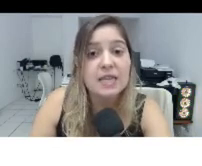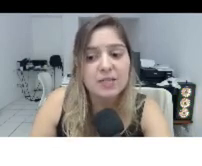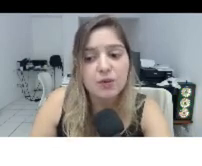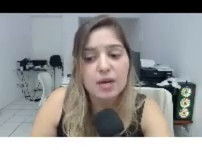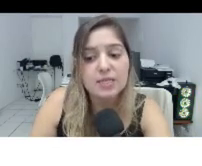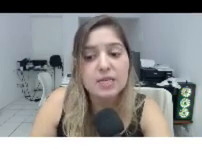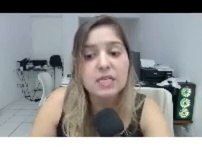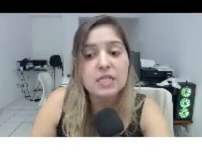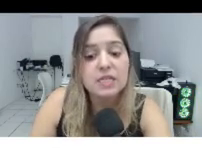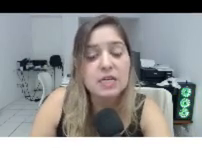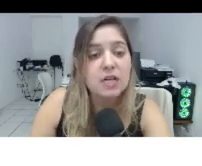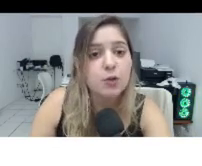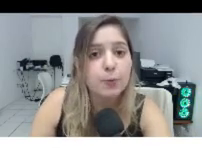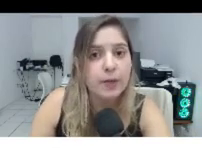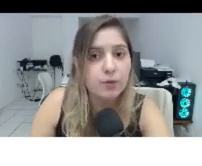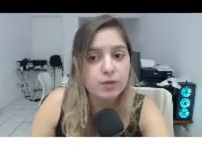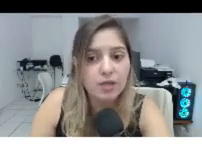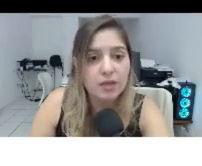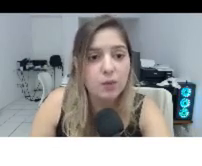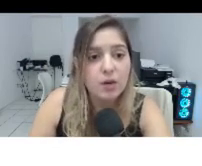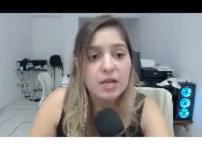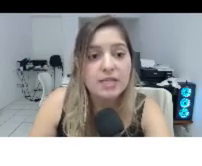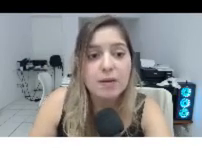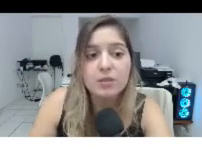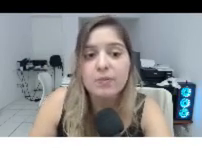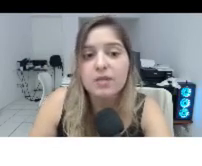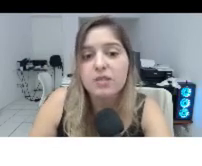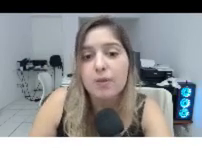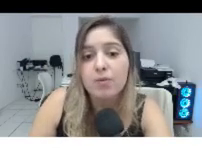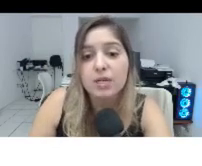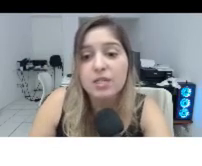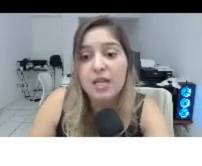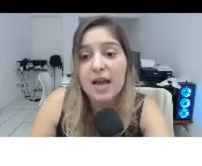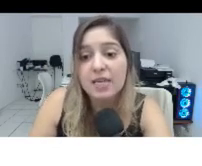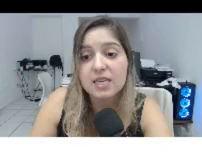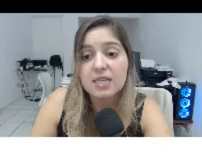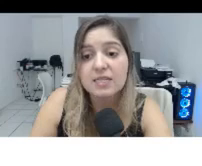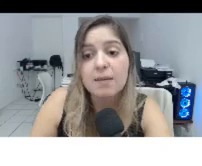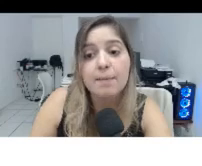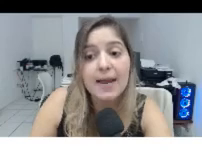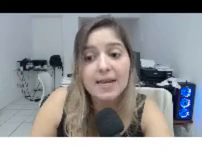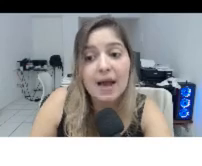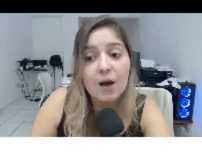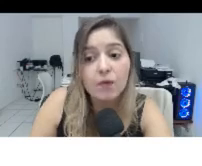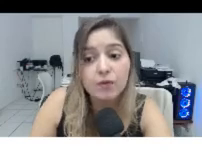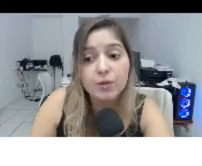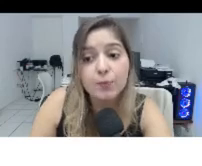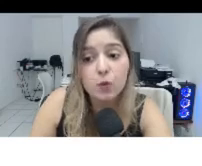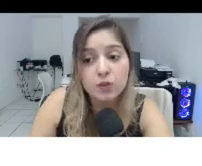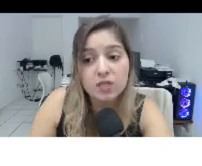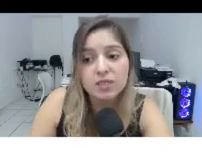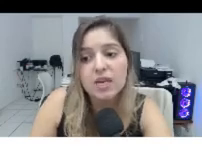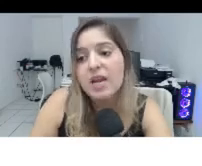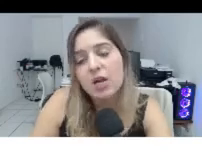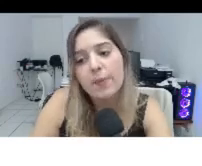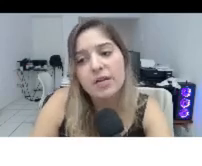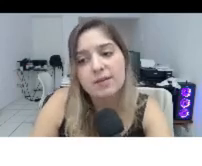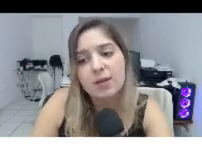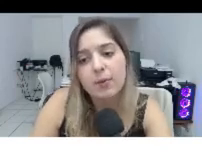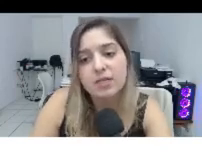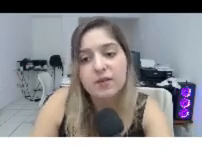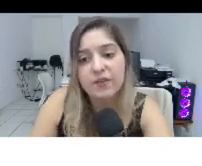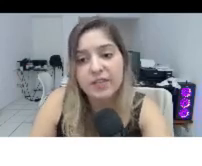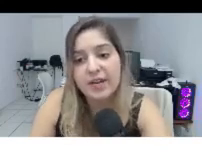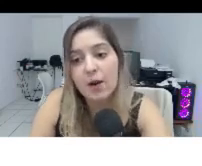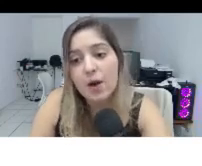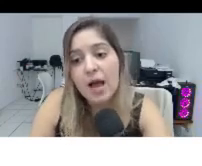destaques nacionais, iniciando pelo Estadão, temos em principal destaque que Zambelli é alvo de buscas em operação